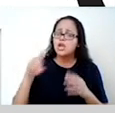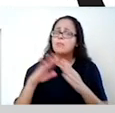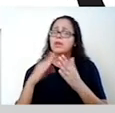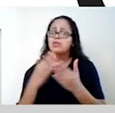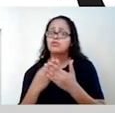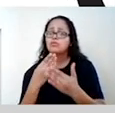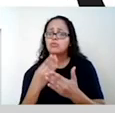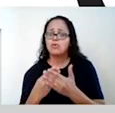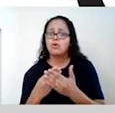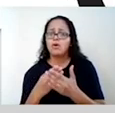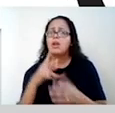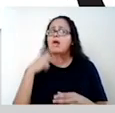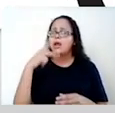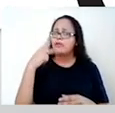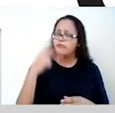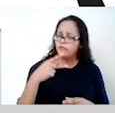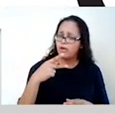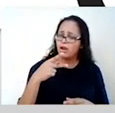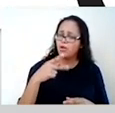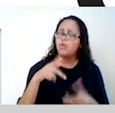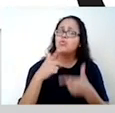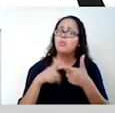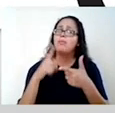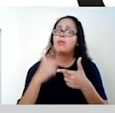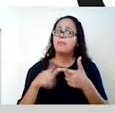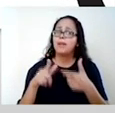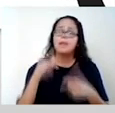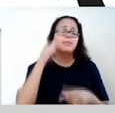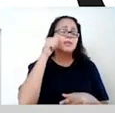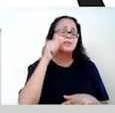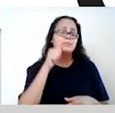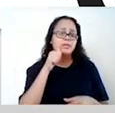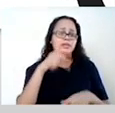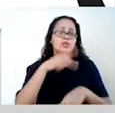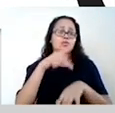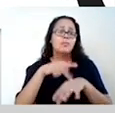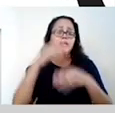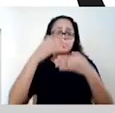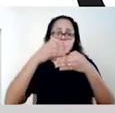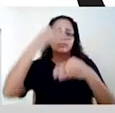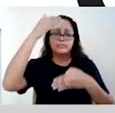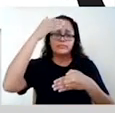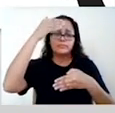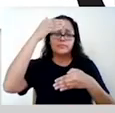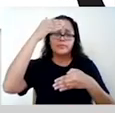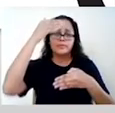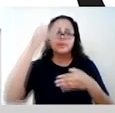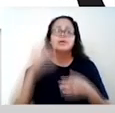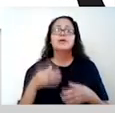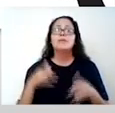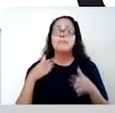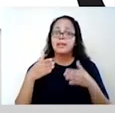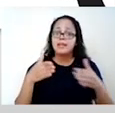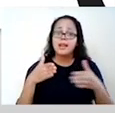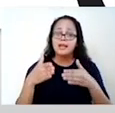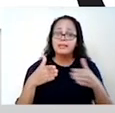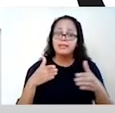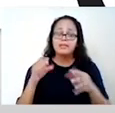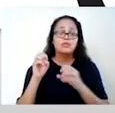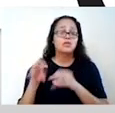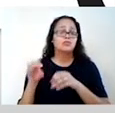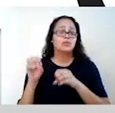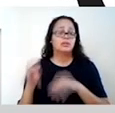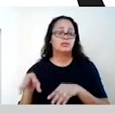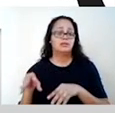uma denúncia dos problemas que as meninas estavam sofrendo para conseguir, no Paquistão, ter acesso à educação. E ela ganhou uma repercussão